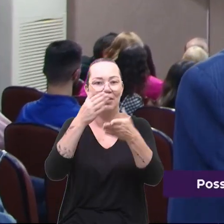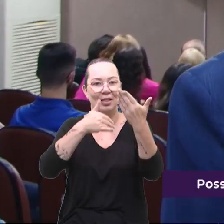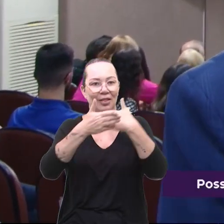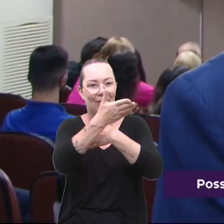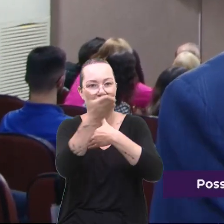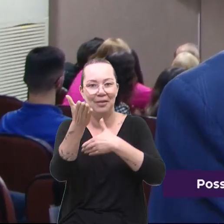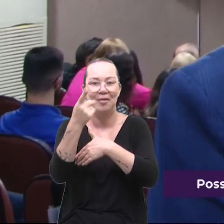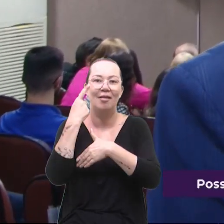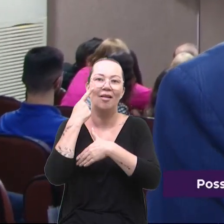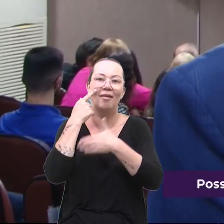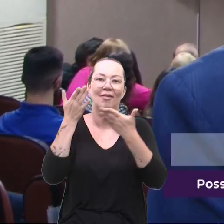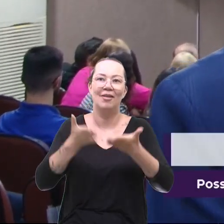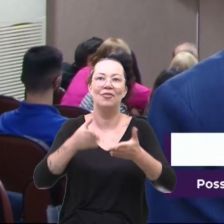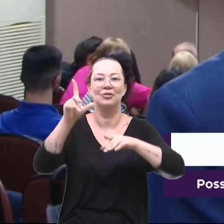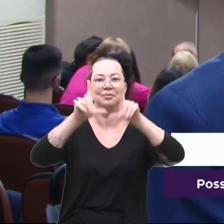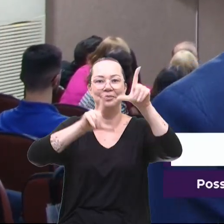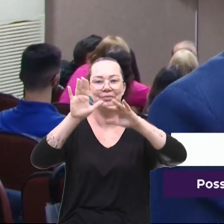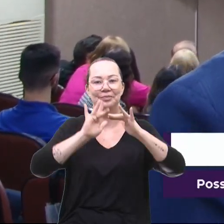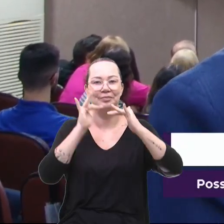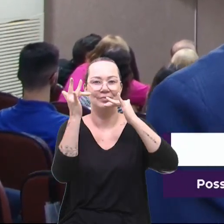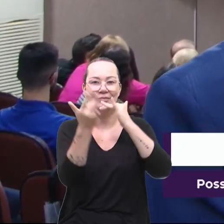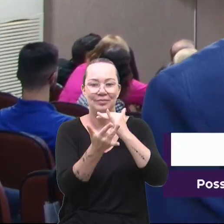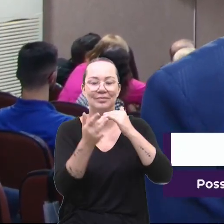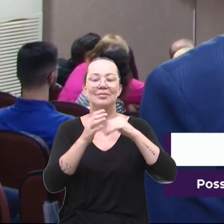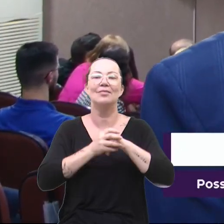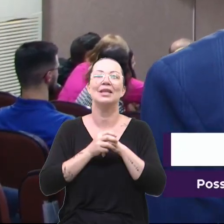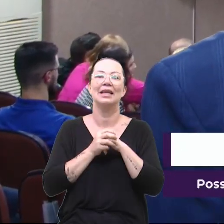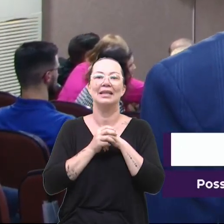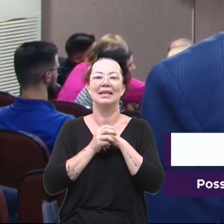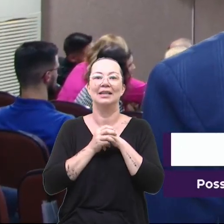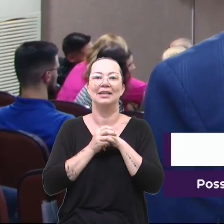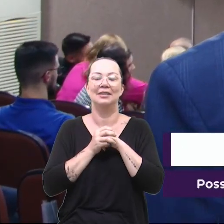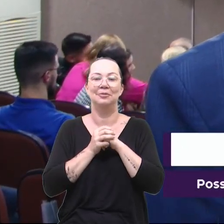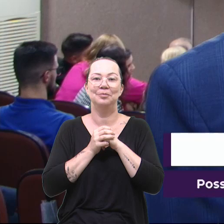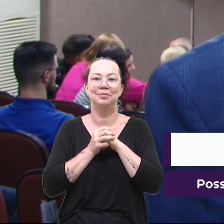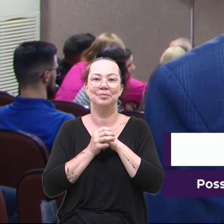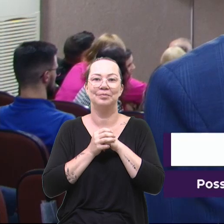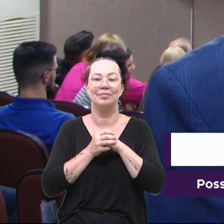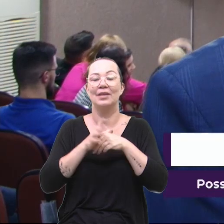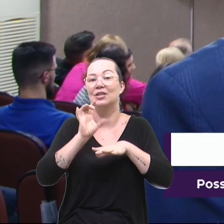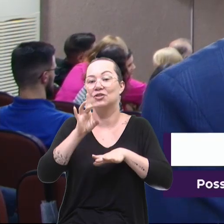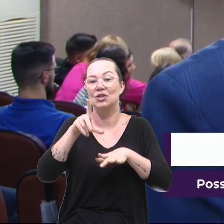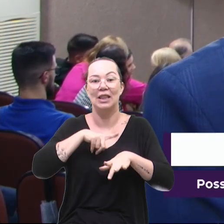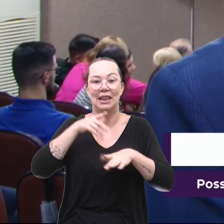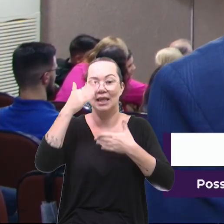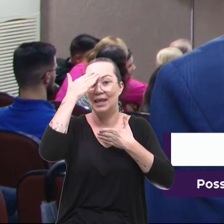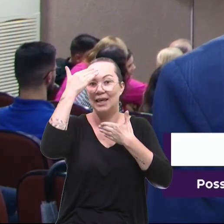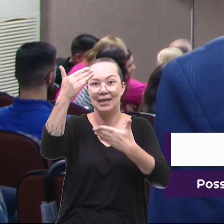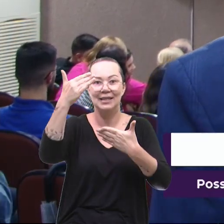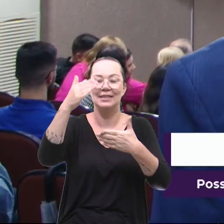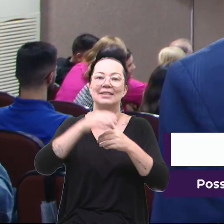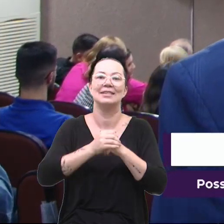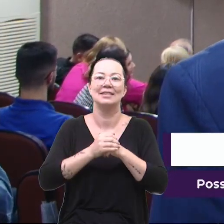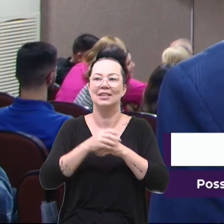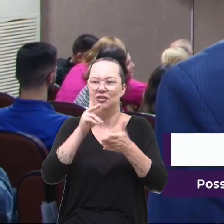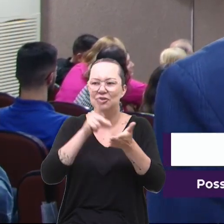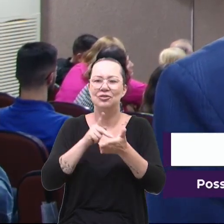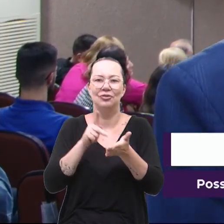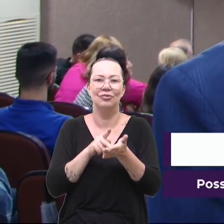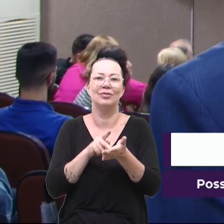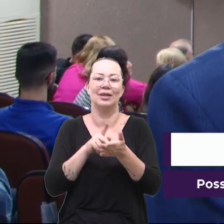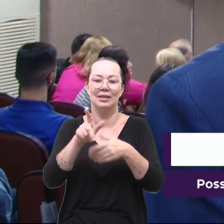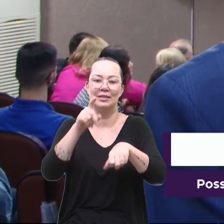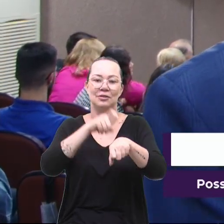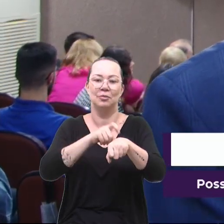nos acompanhando hoje pelas redes sociais ou pela TV Câmara. E a gente só tem a agradecer, muita gratidão mesmo nesse momento.